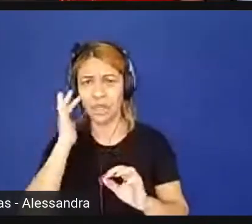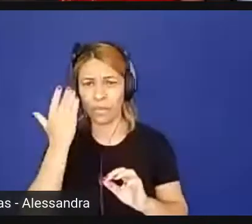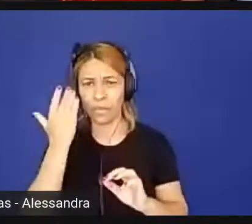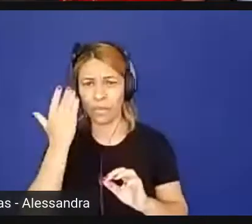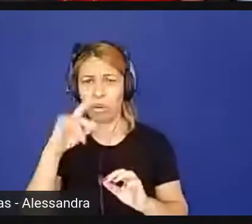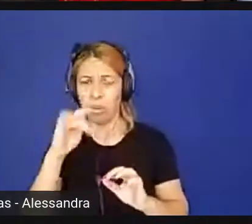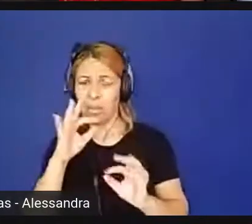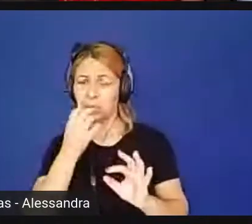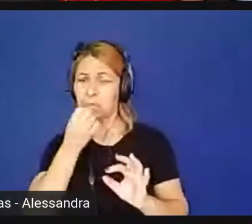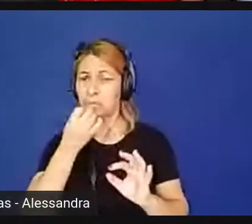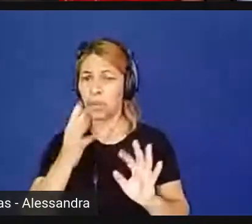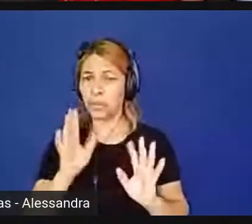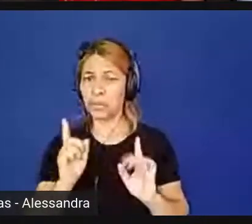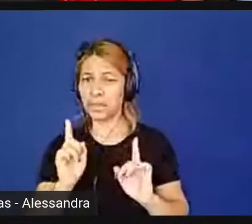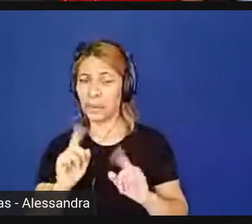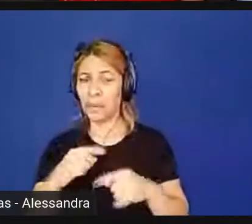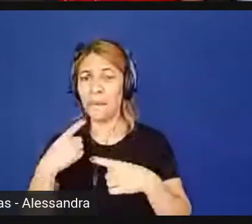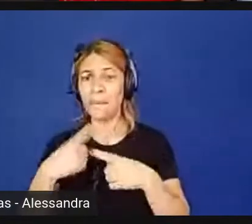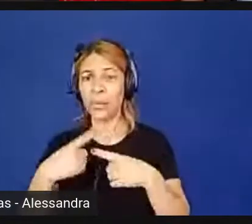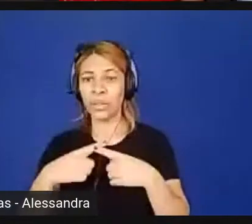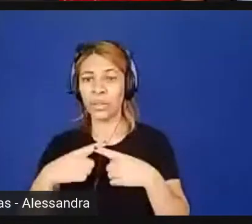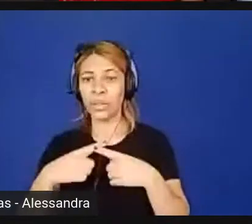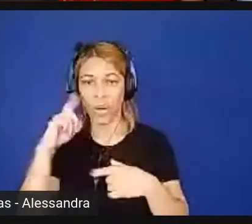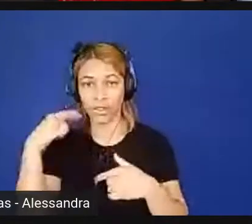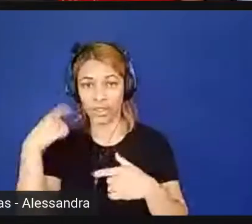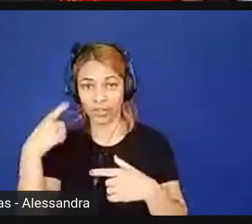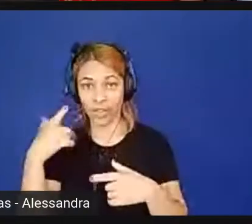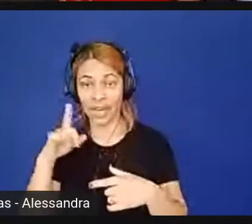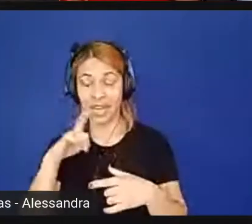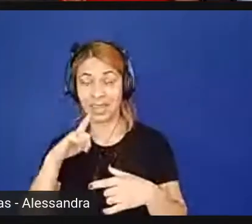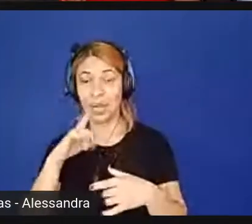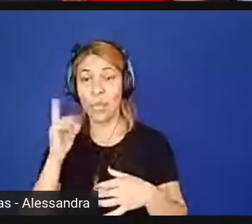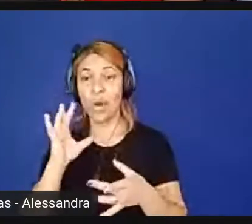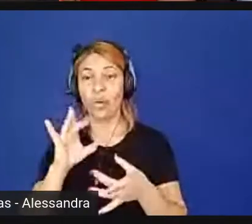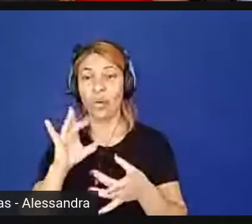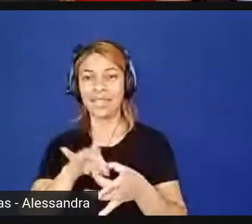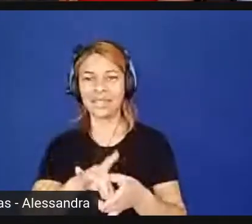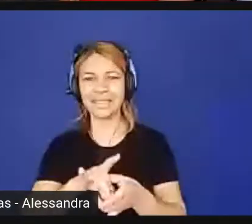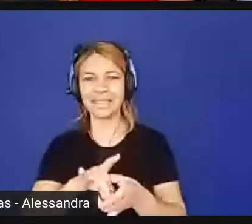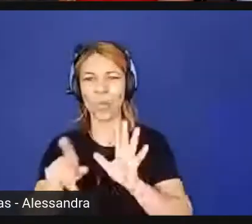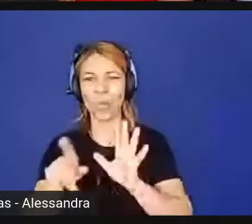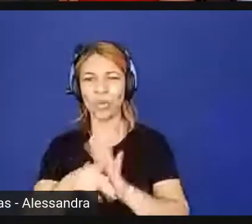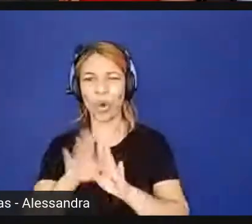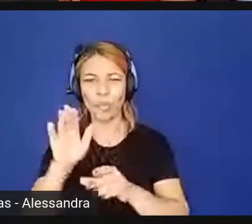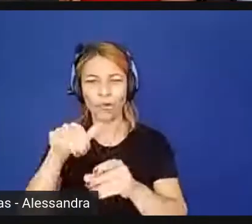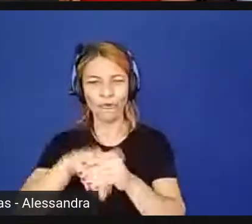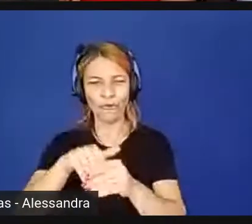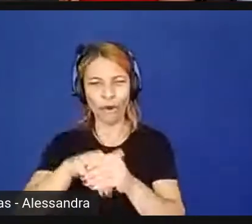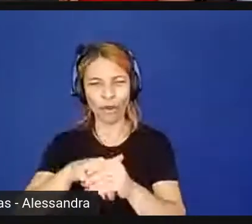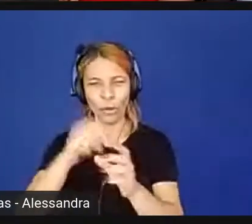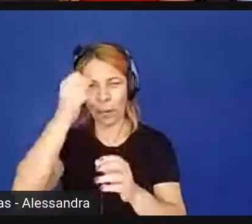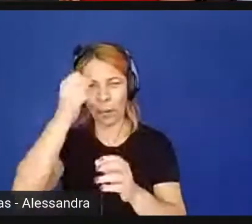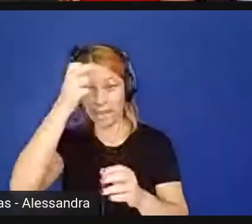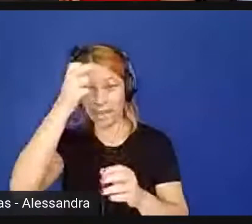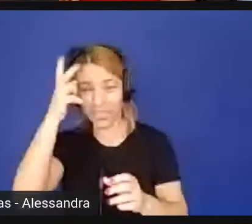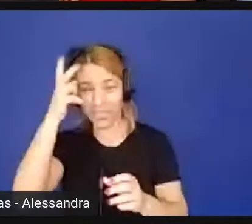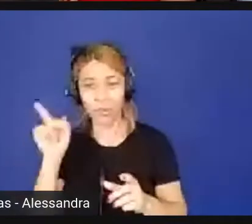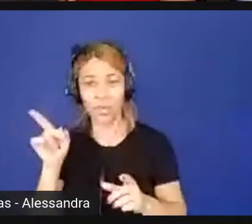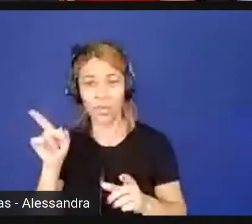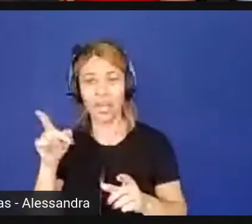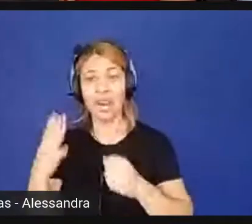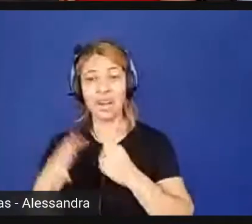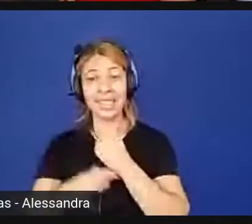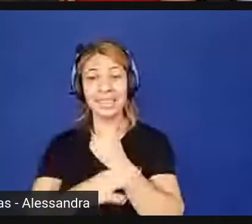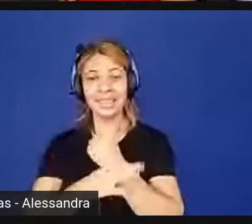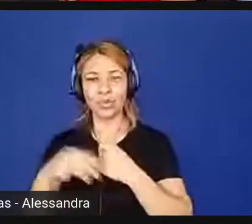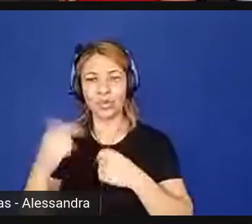porque o advogado, primeiro, muitas vezes ele tem uma conexão eleitoral com o prefeito, segundo, ele não tem estabilidade, e